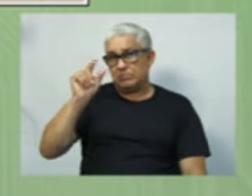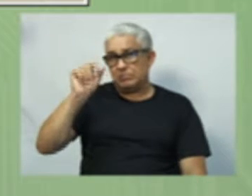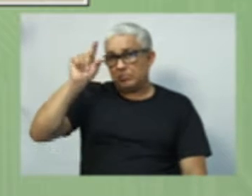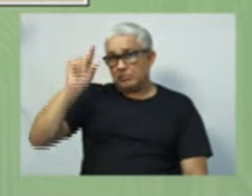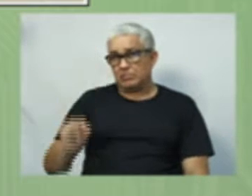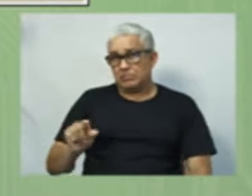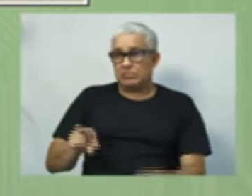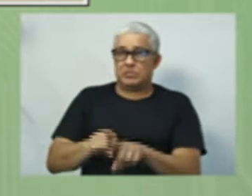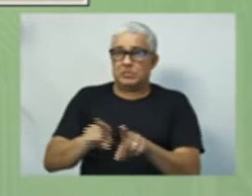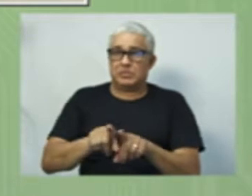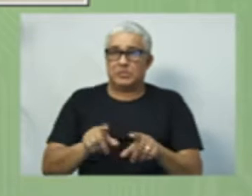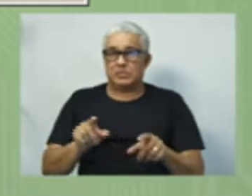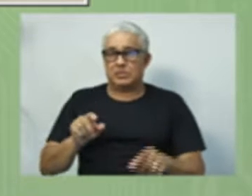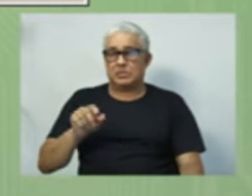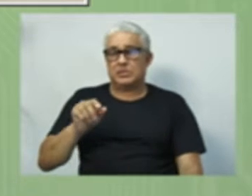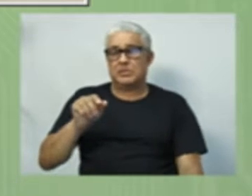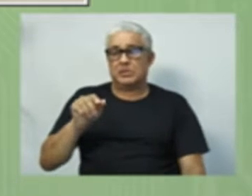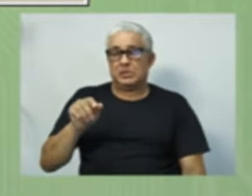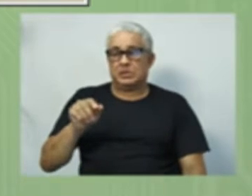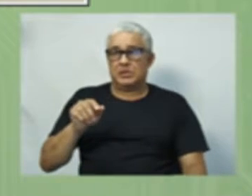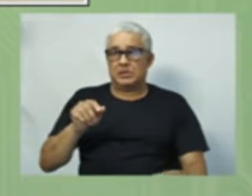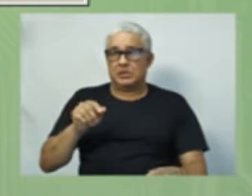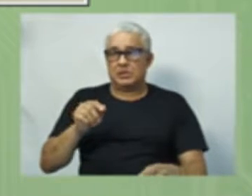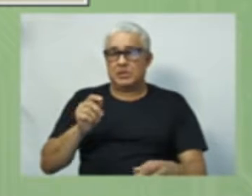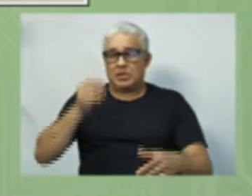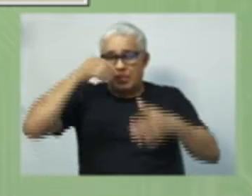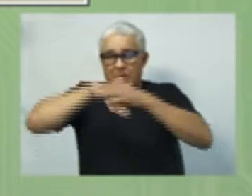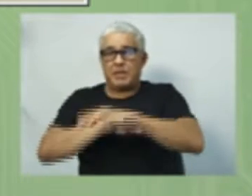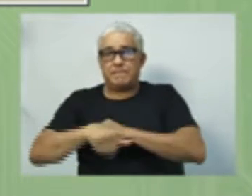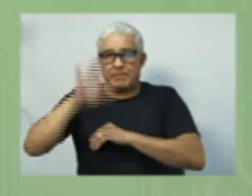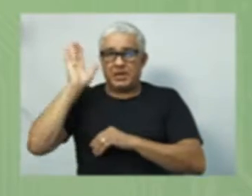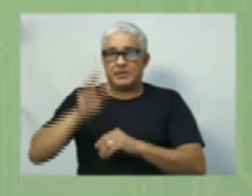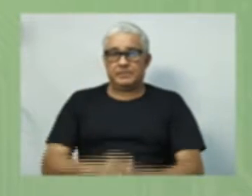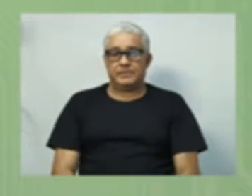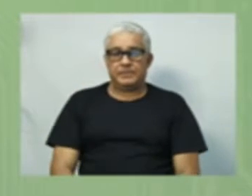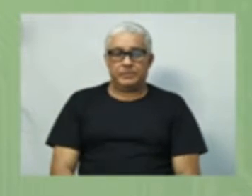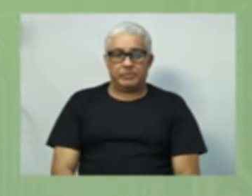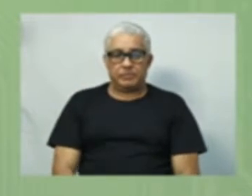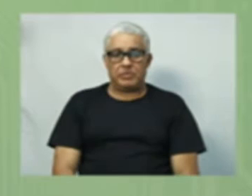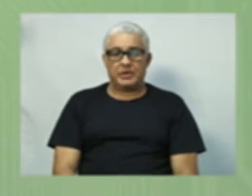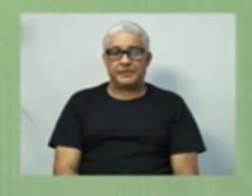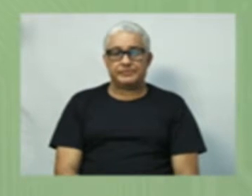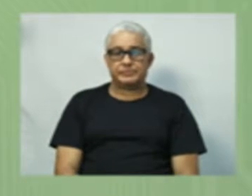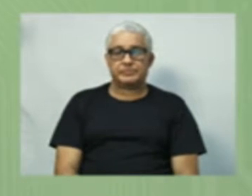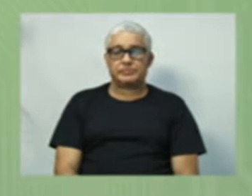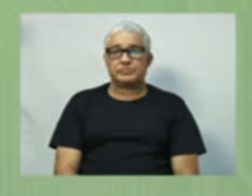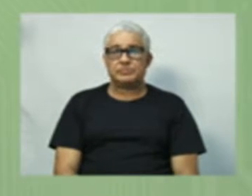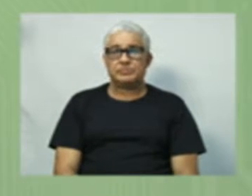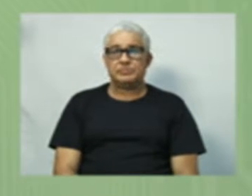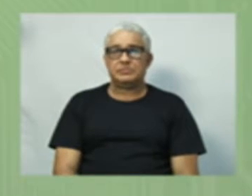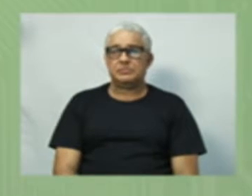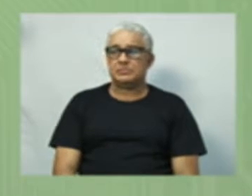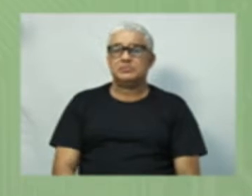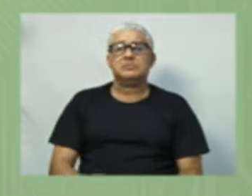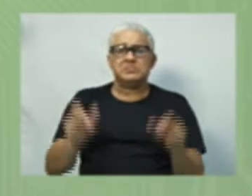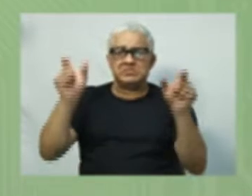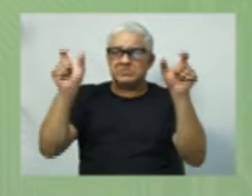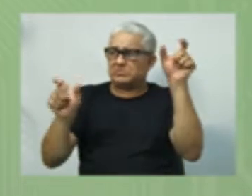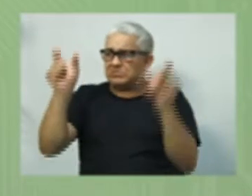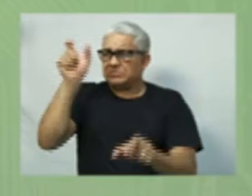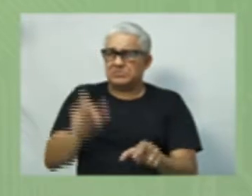mais. Aí está um ponto de importância dentro da gestão tributária. E quem gosta de pagar